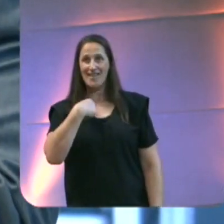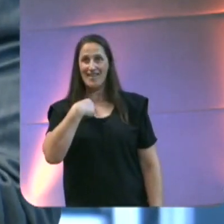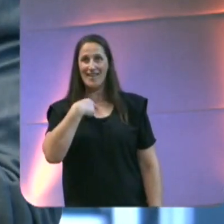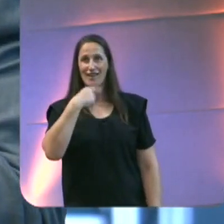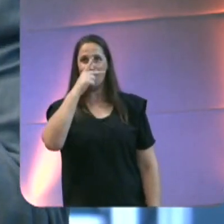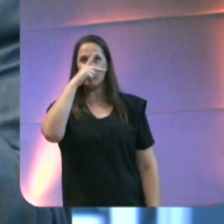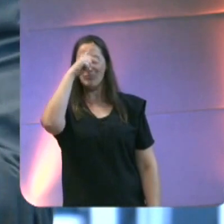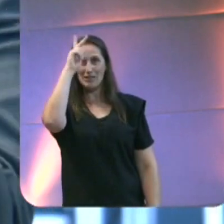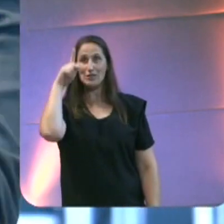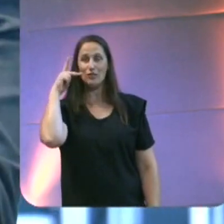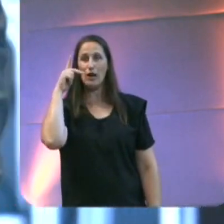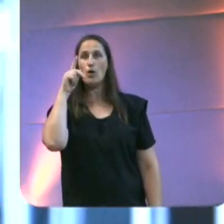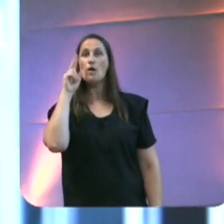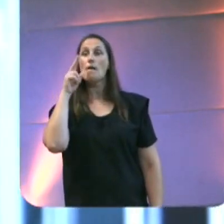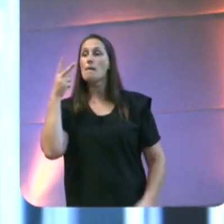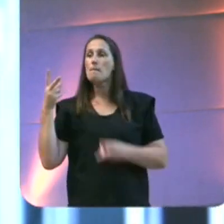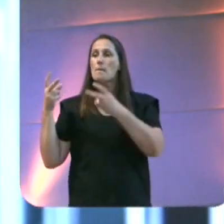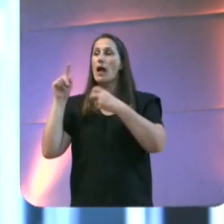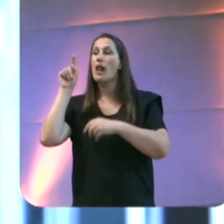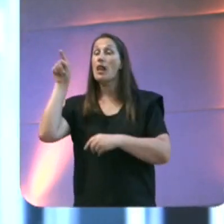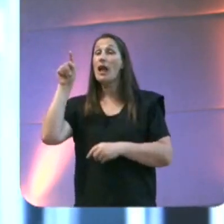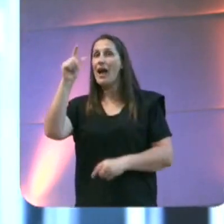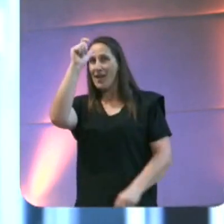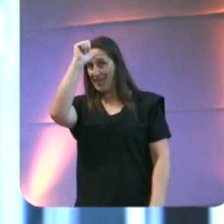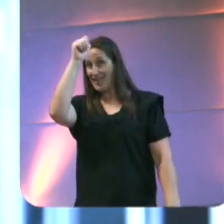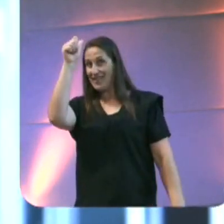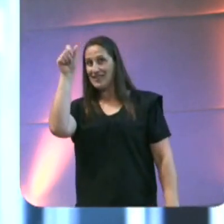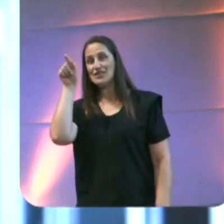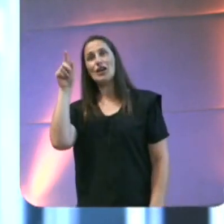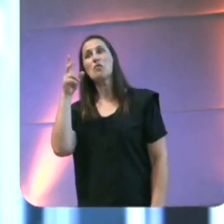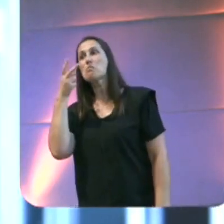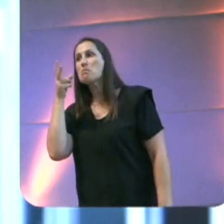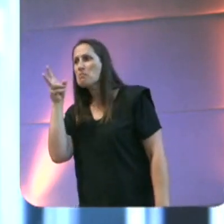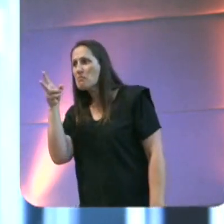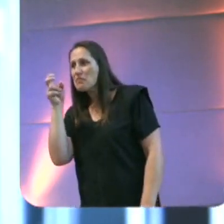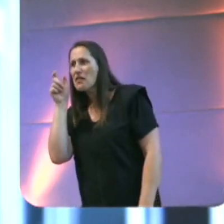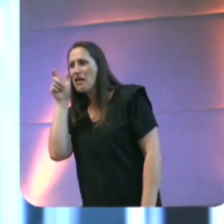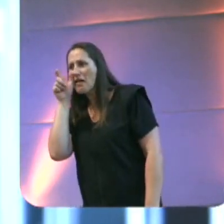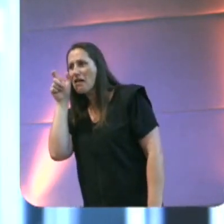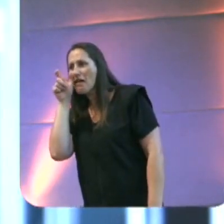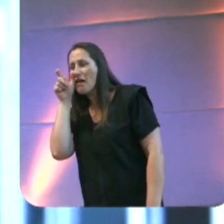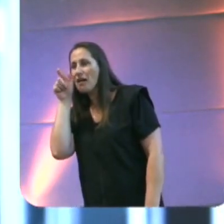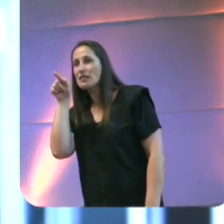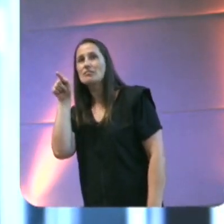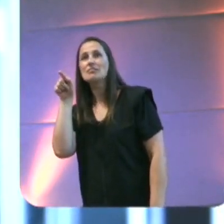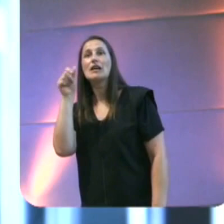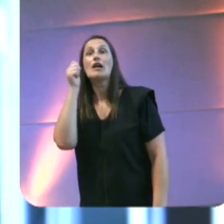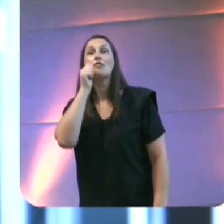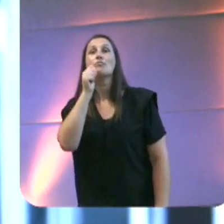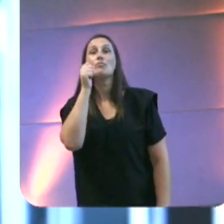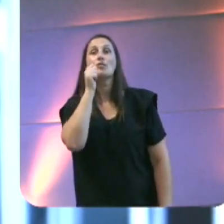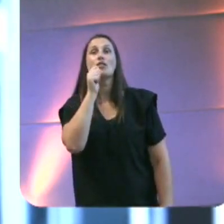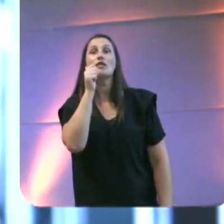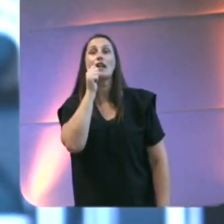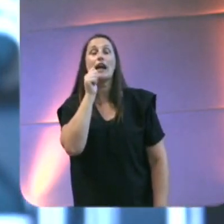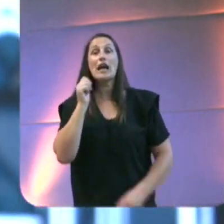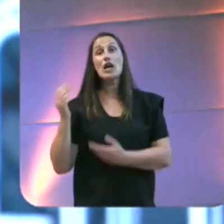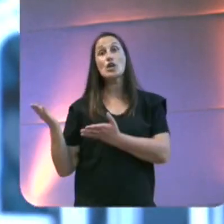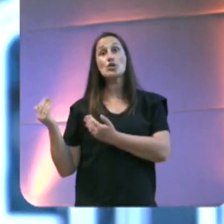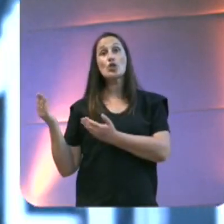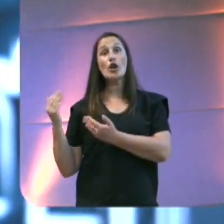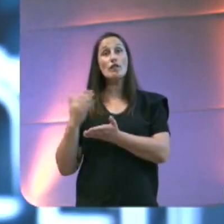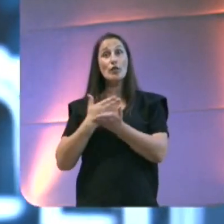lá num culto na Índia, que eu achei muito estranho, porque eu nunca tinha visto isso, em que foi uma jovem, não é? E ela começou